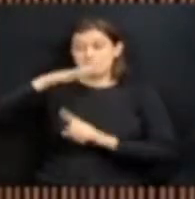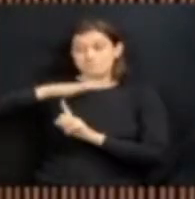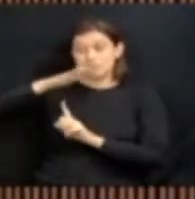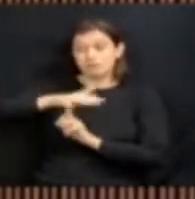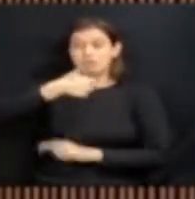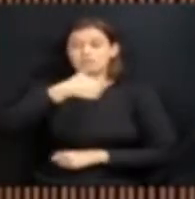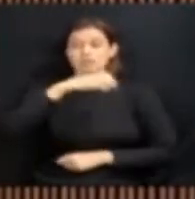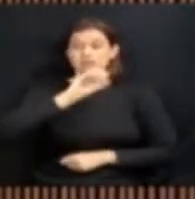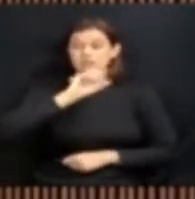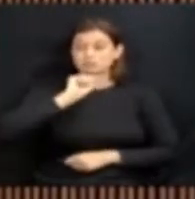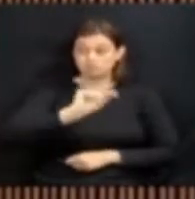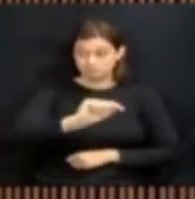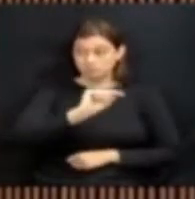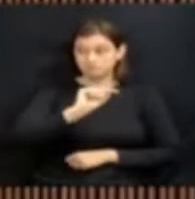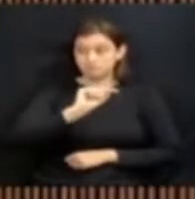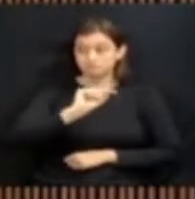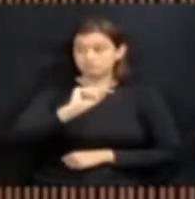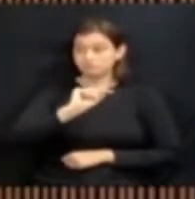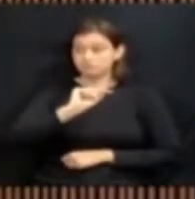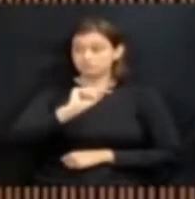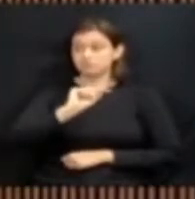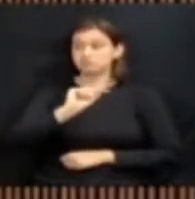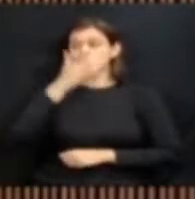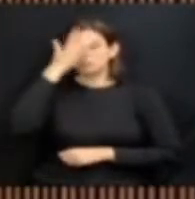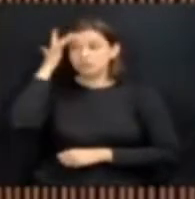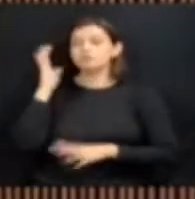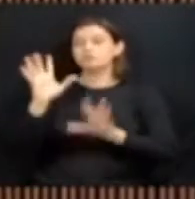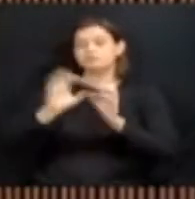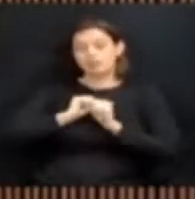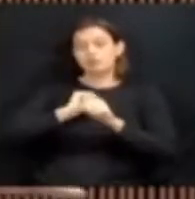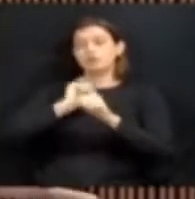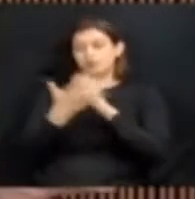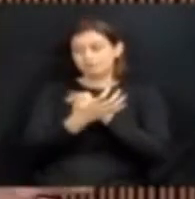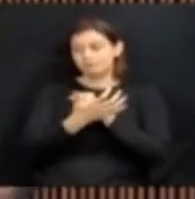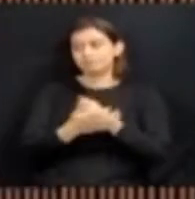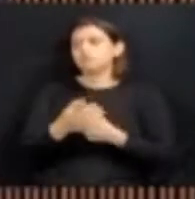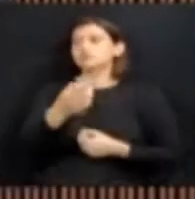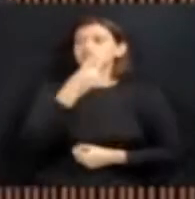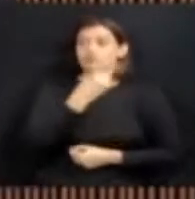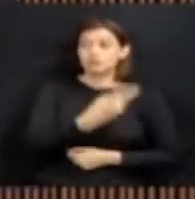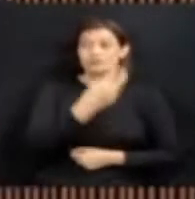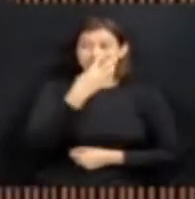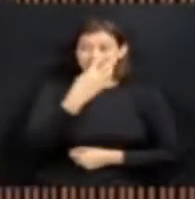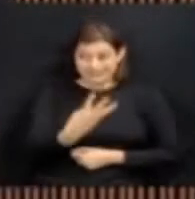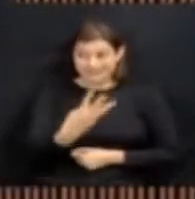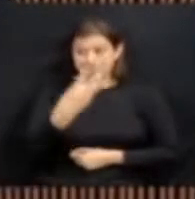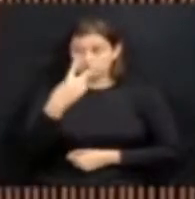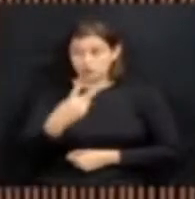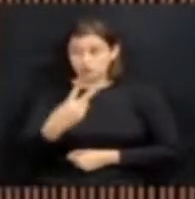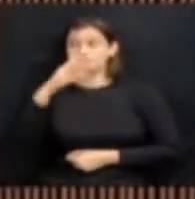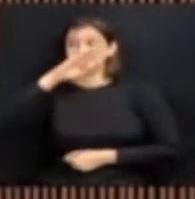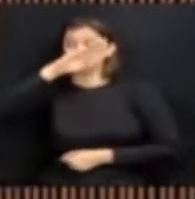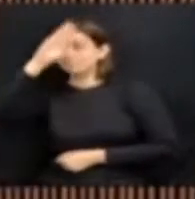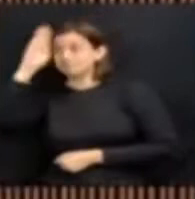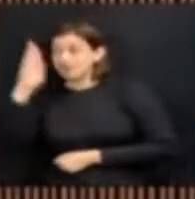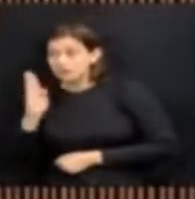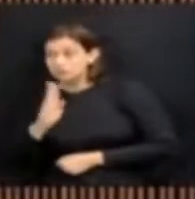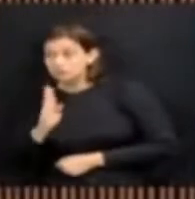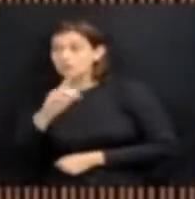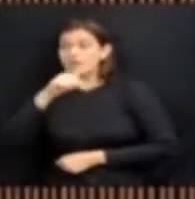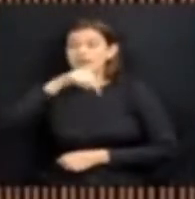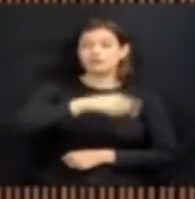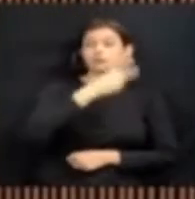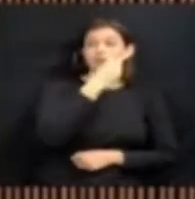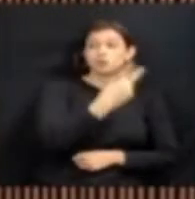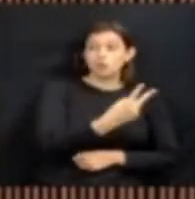infecção mortalidade no Brasil a cada 100 mil habitantes 232 pessoas no Paraná 247 pessoas